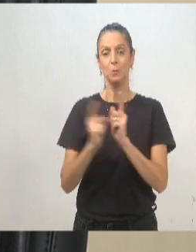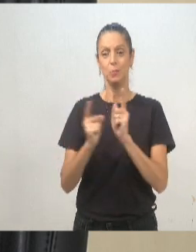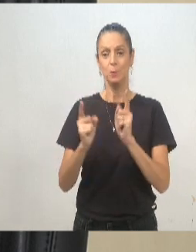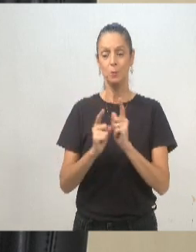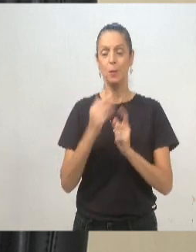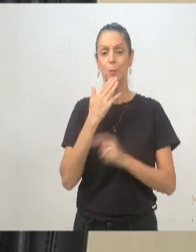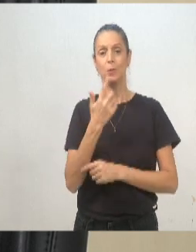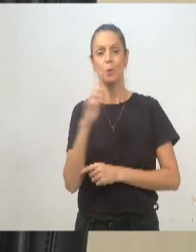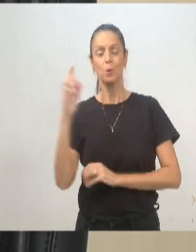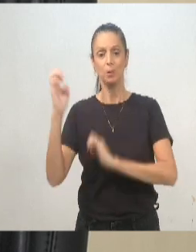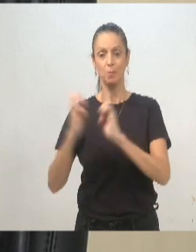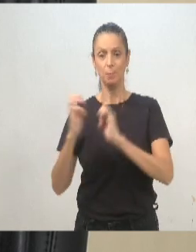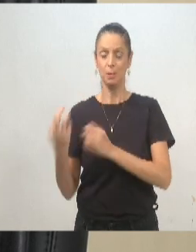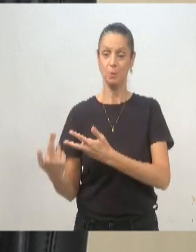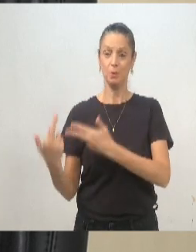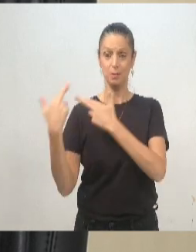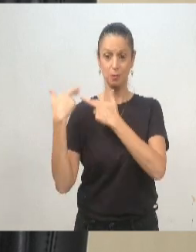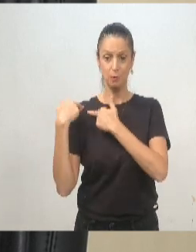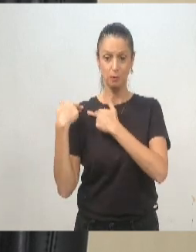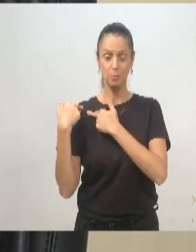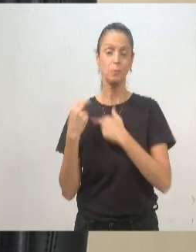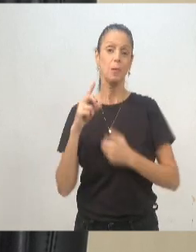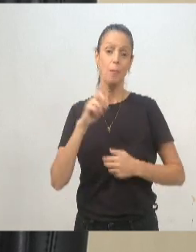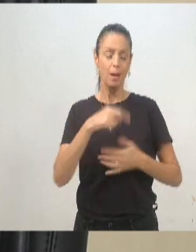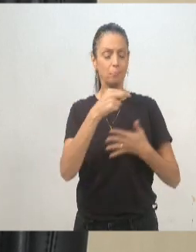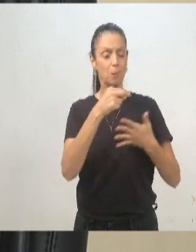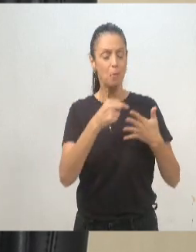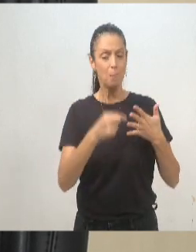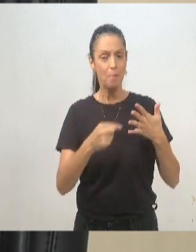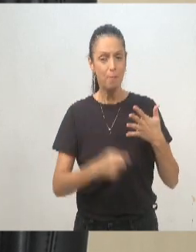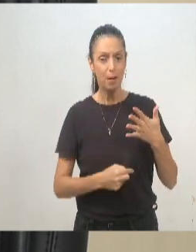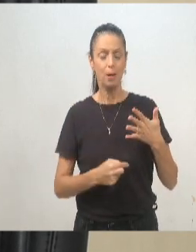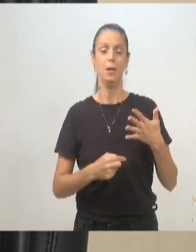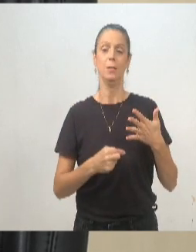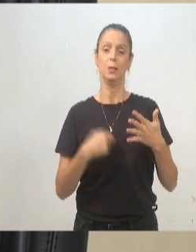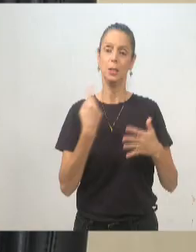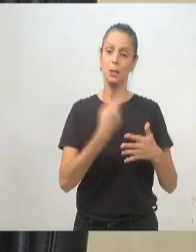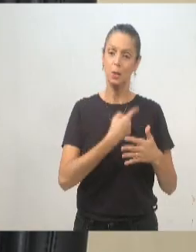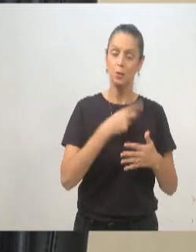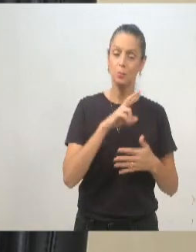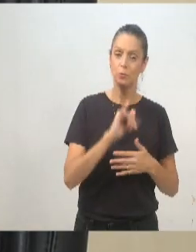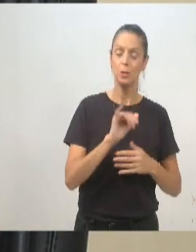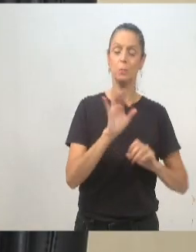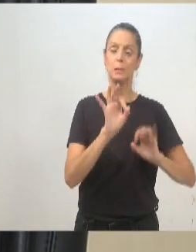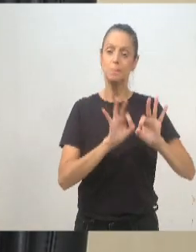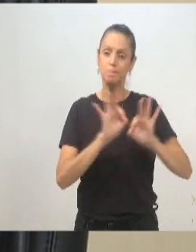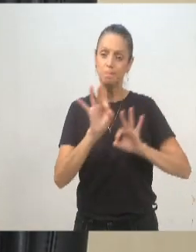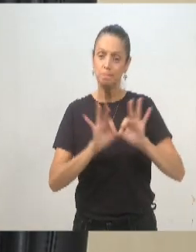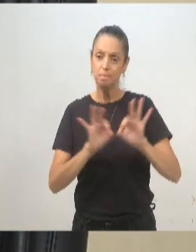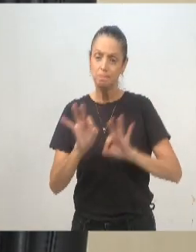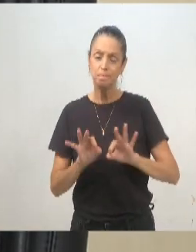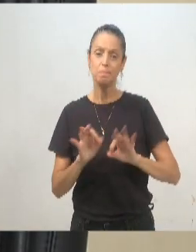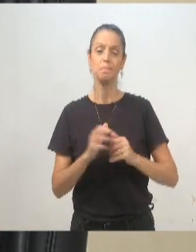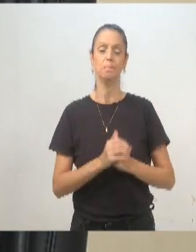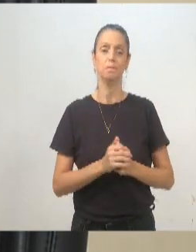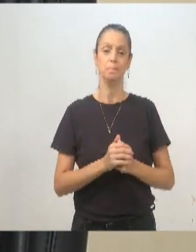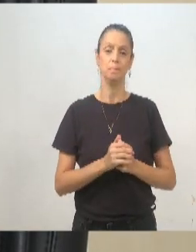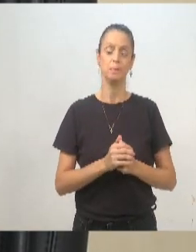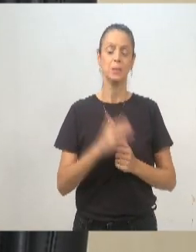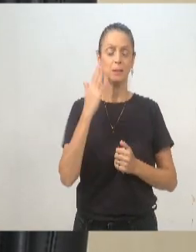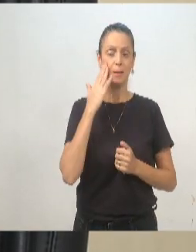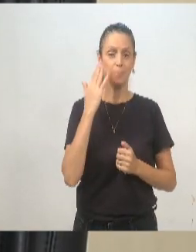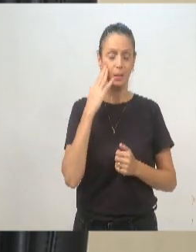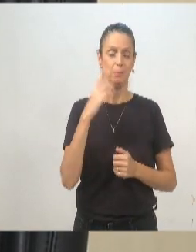terceirização. Enfim, é uma série de coisas que no dia a dia e no compasso das atividades que as secretarias têm, de que o